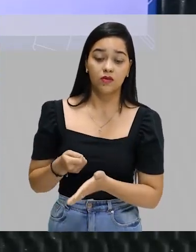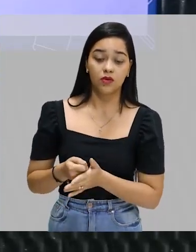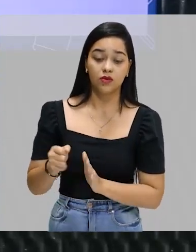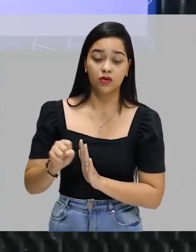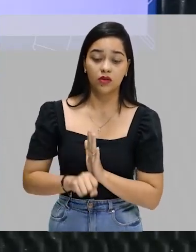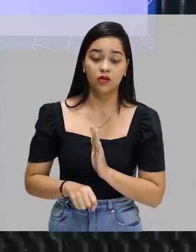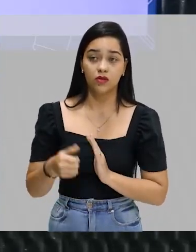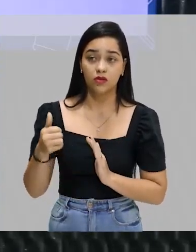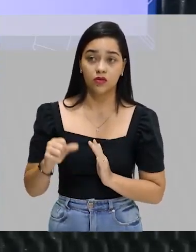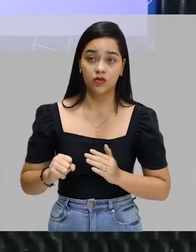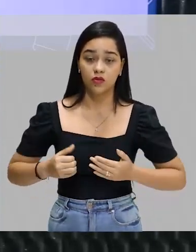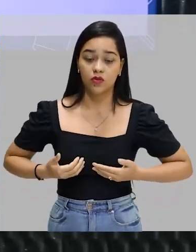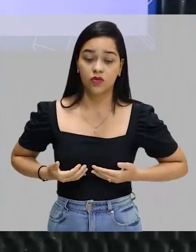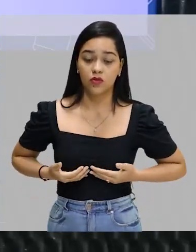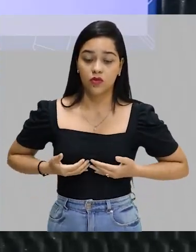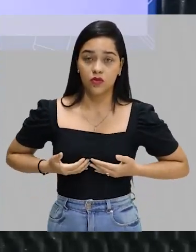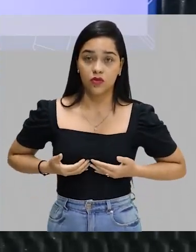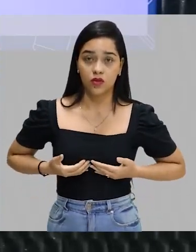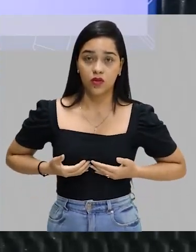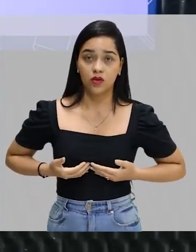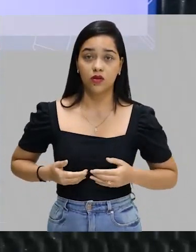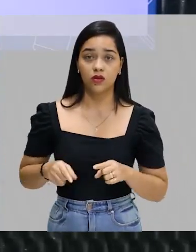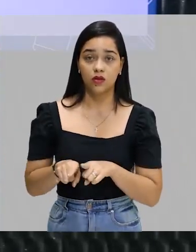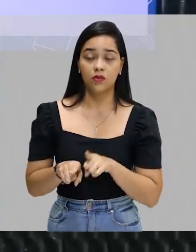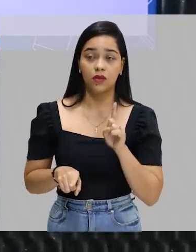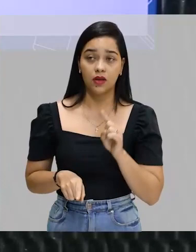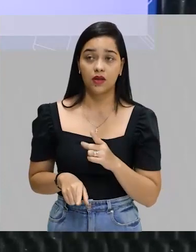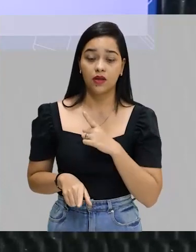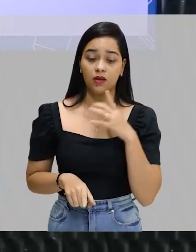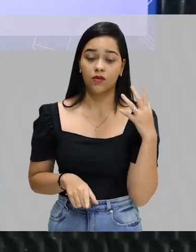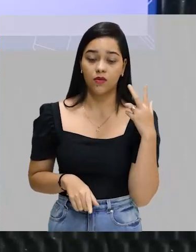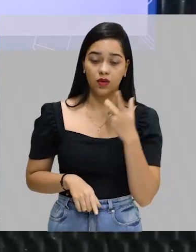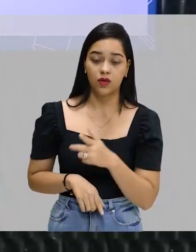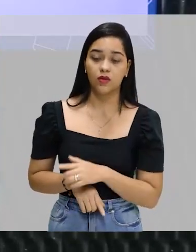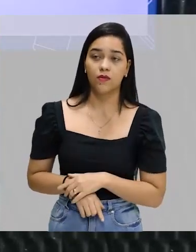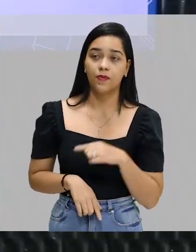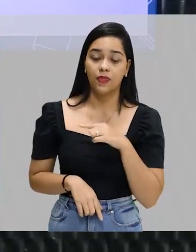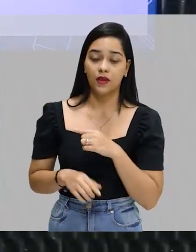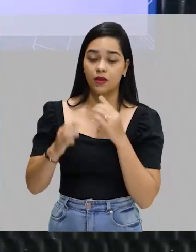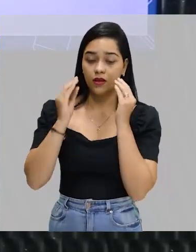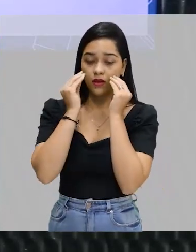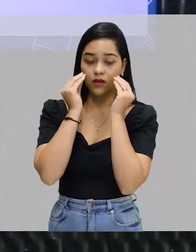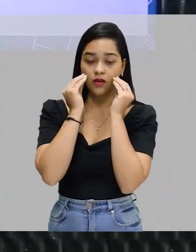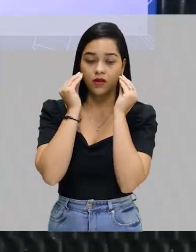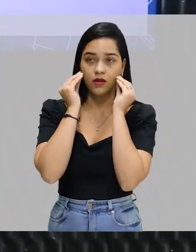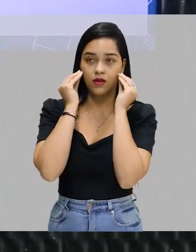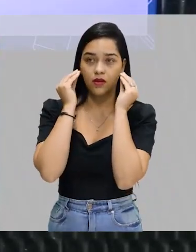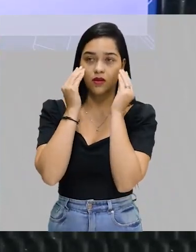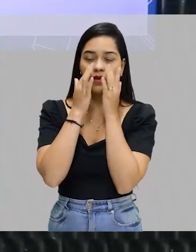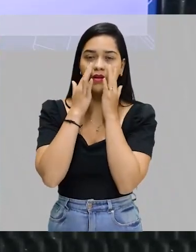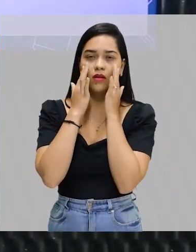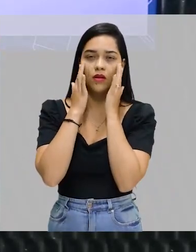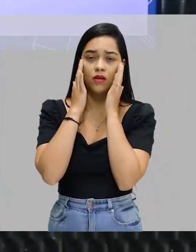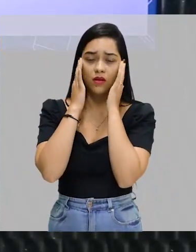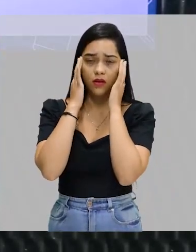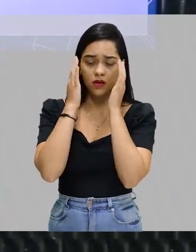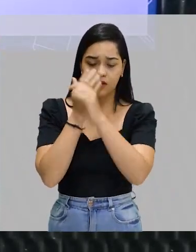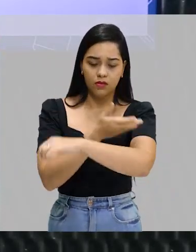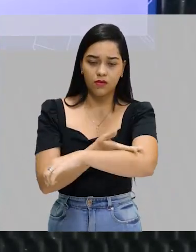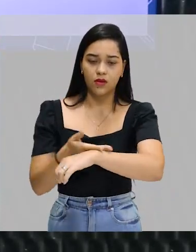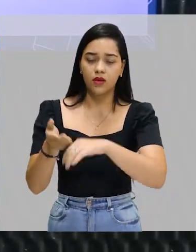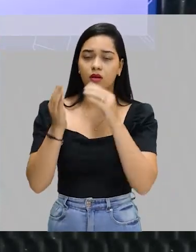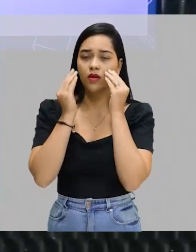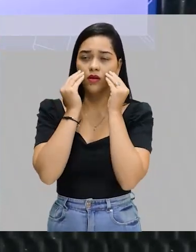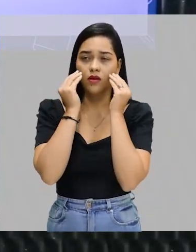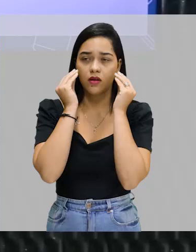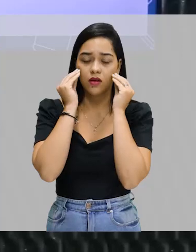século XVIII. Os seios deixavam decotes bem grandes e isso era considerado bonito. Esta maquiagem com o rosto branco, quase